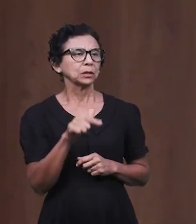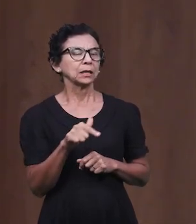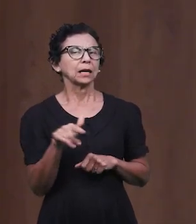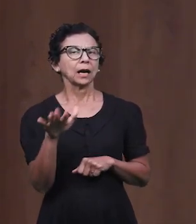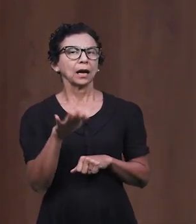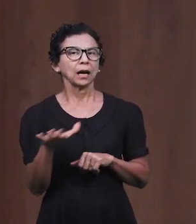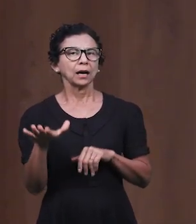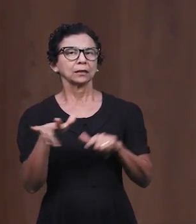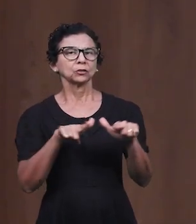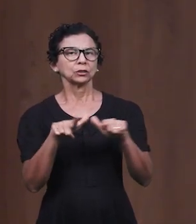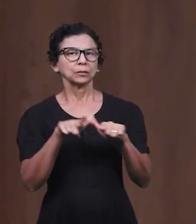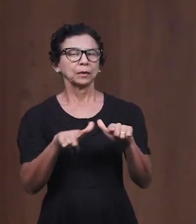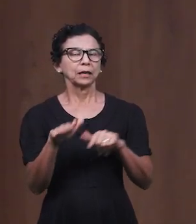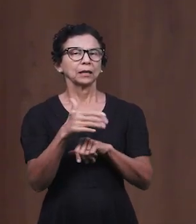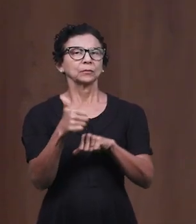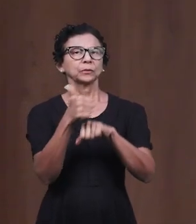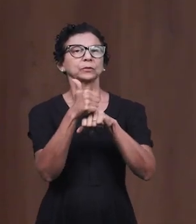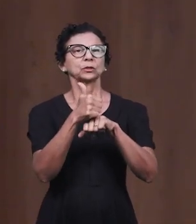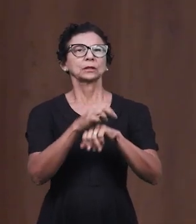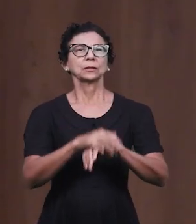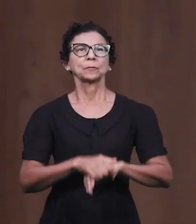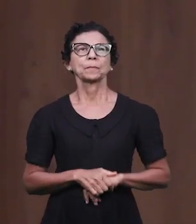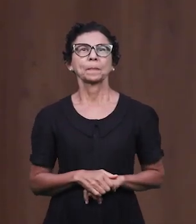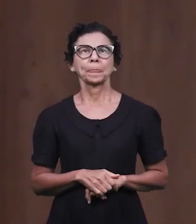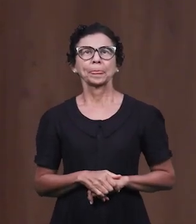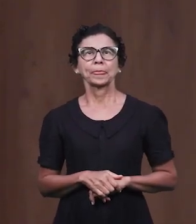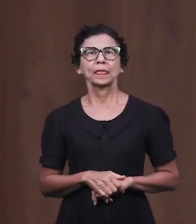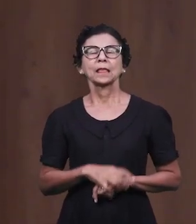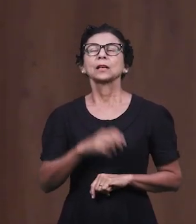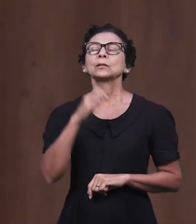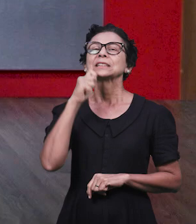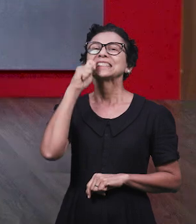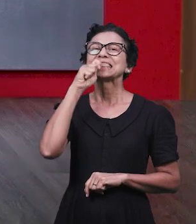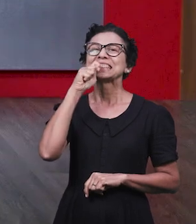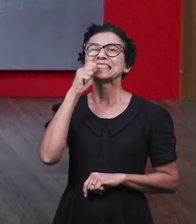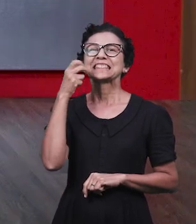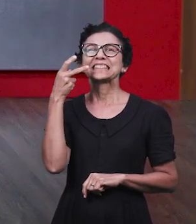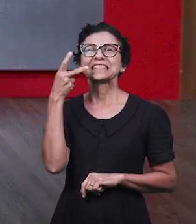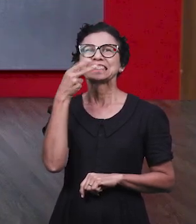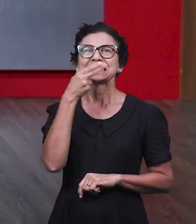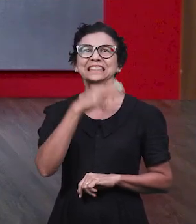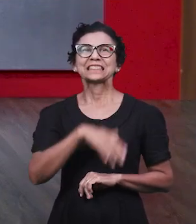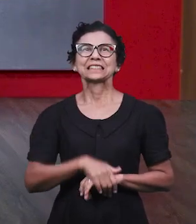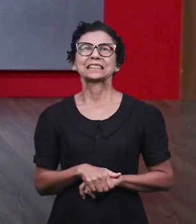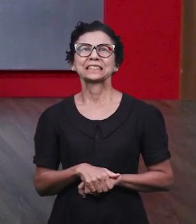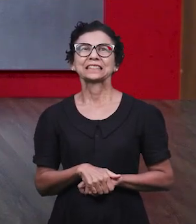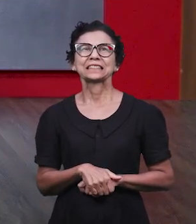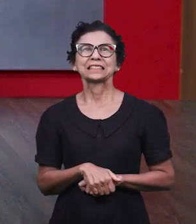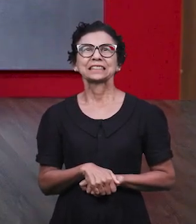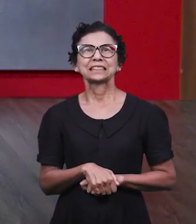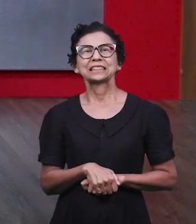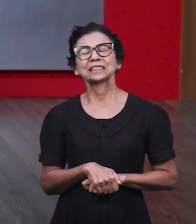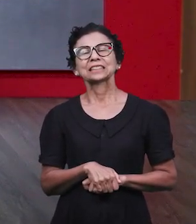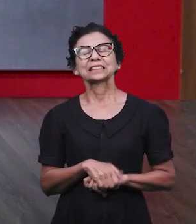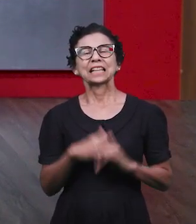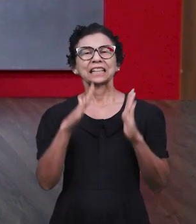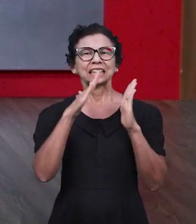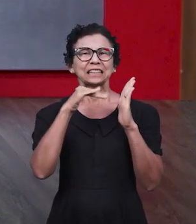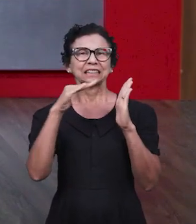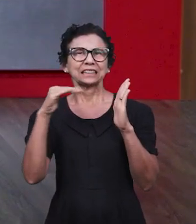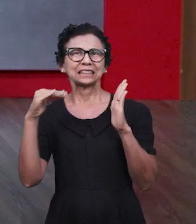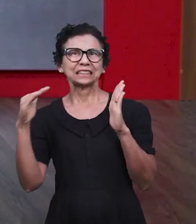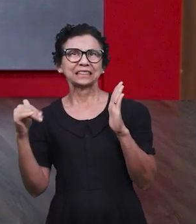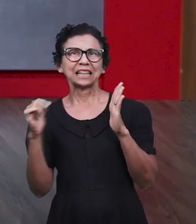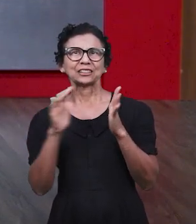vocês sobre a área de atuação. Fala pra gente. Bom, eu sou cirurgiã dentista, atuo hoje na área